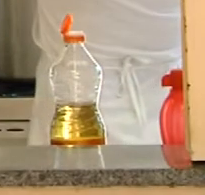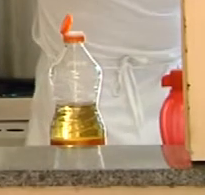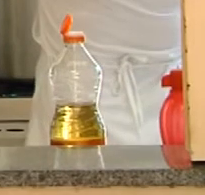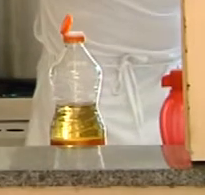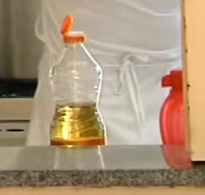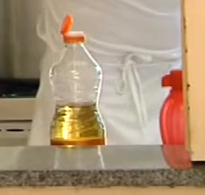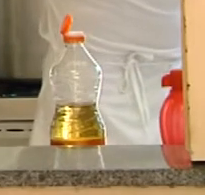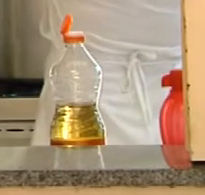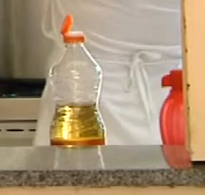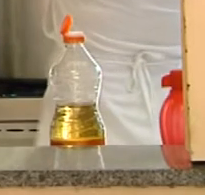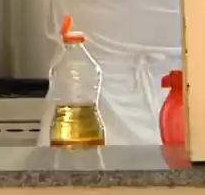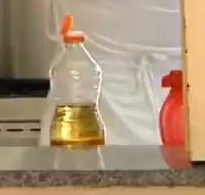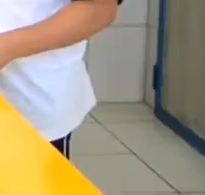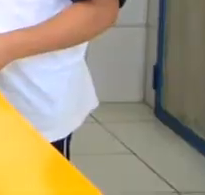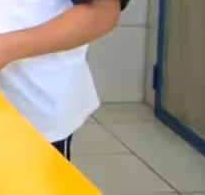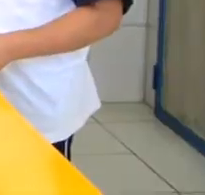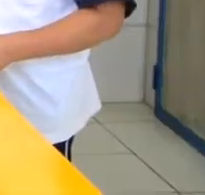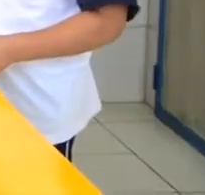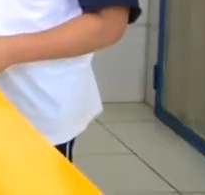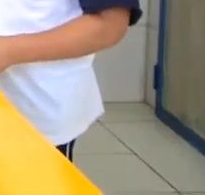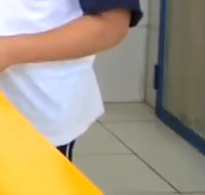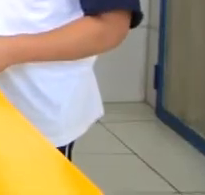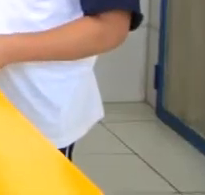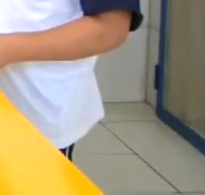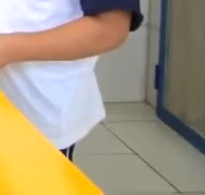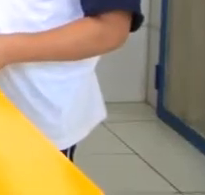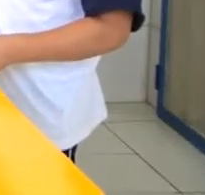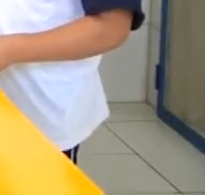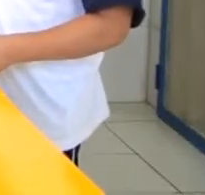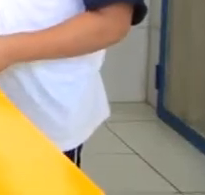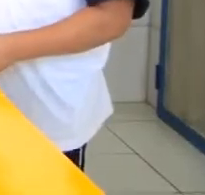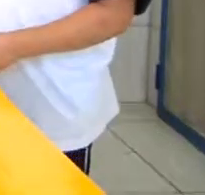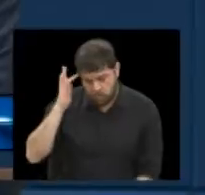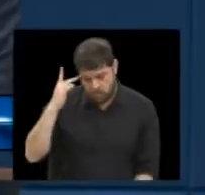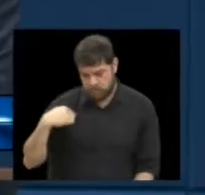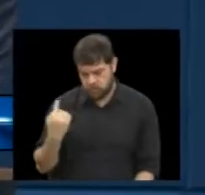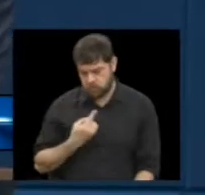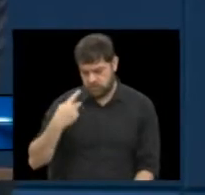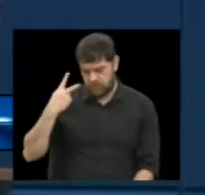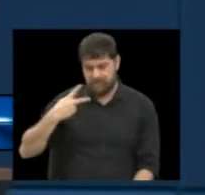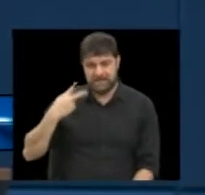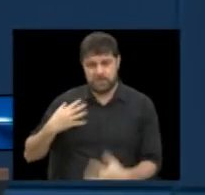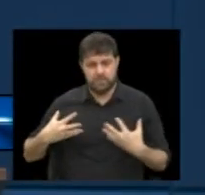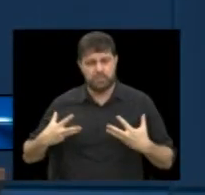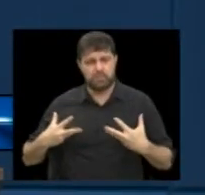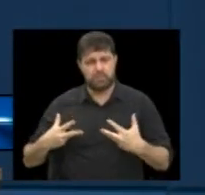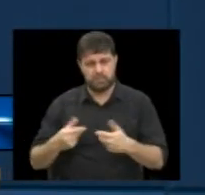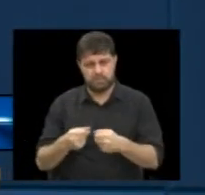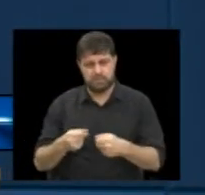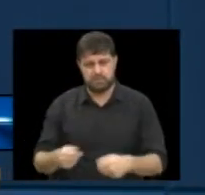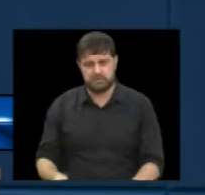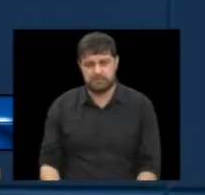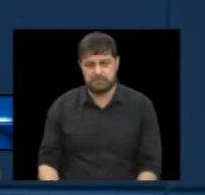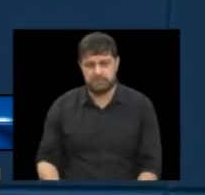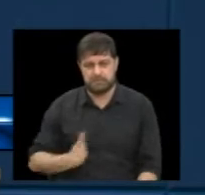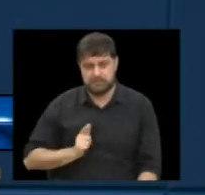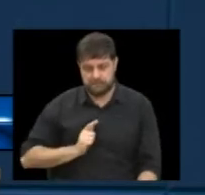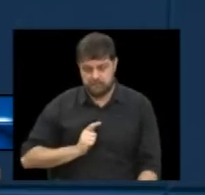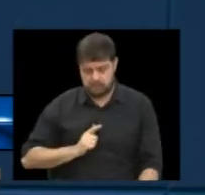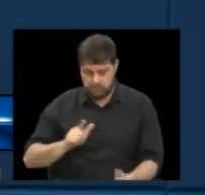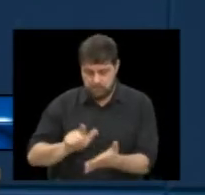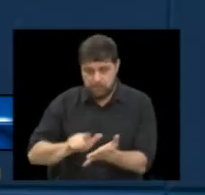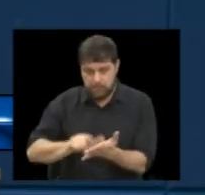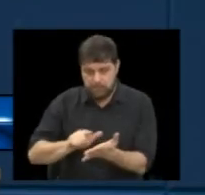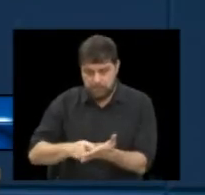aviso reclama de falta de alimentos para oferecer a merenda ao café da manhã dos alunos. Recebemos um comunicado